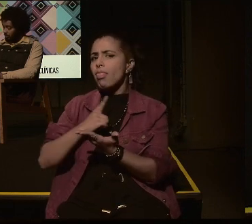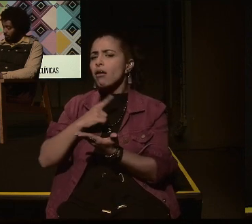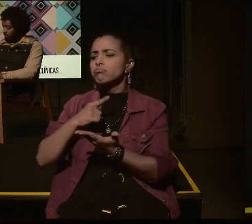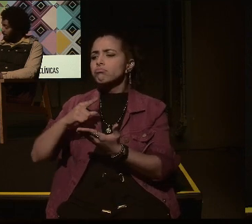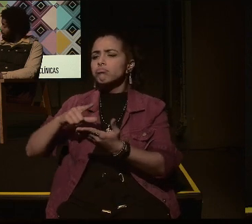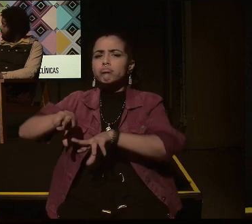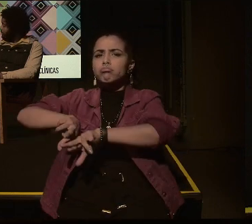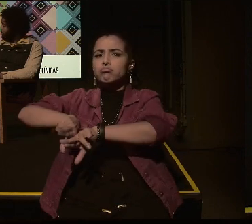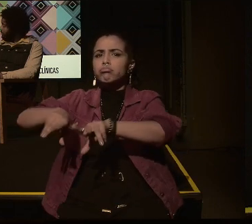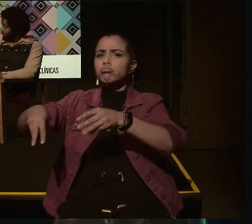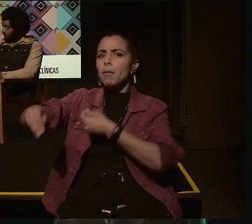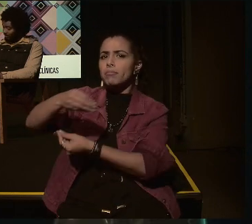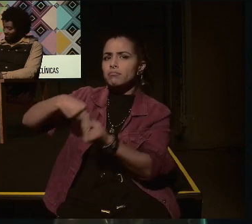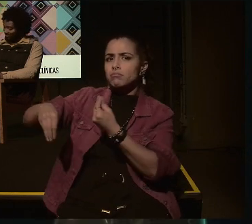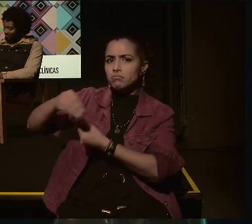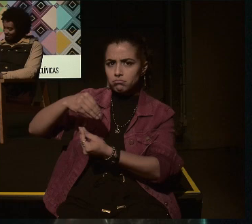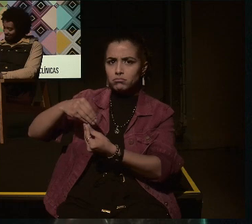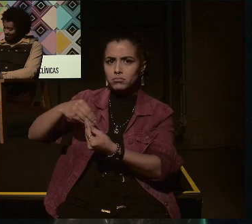Lembra a sauna lá?